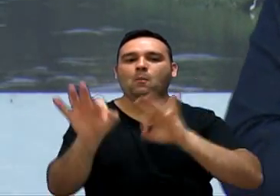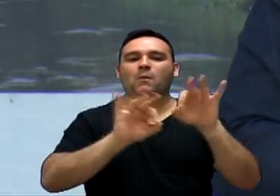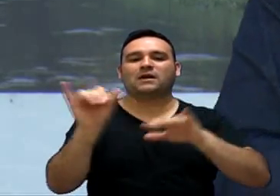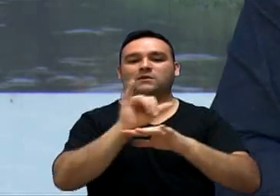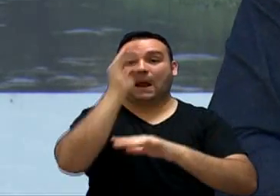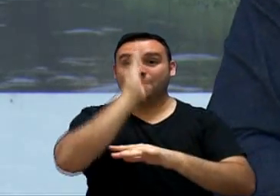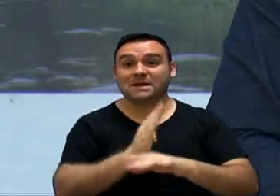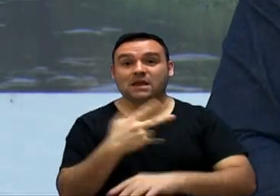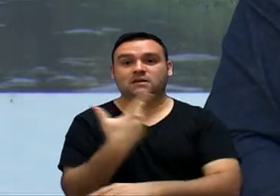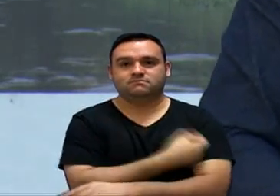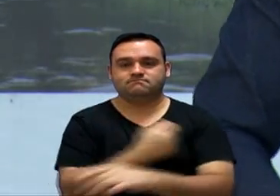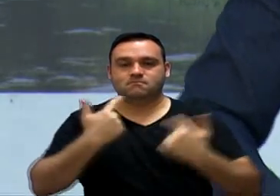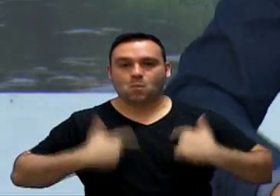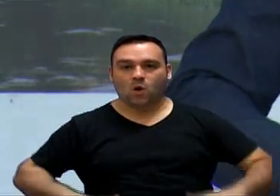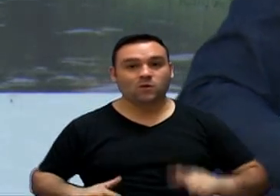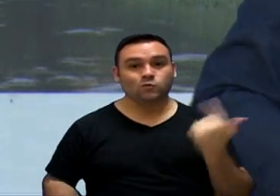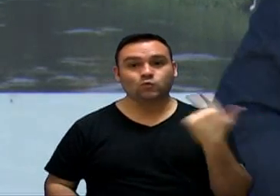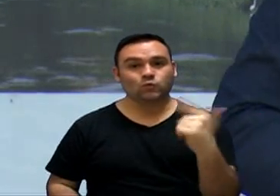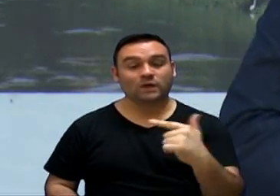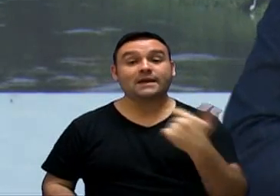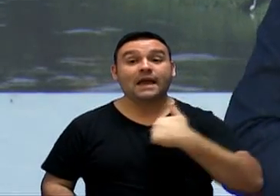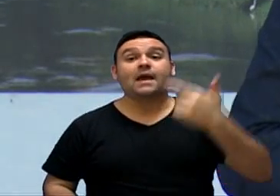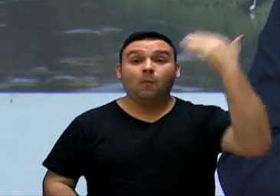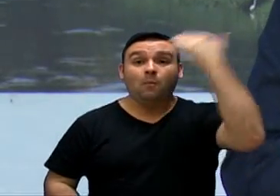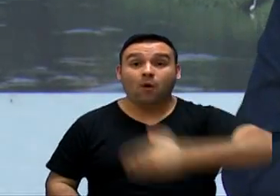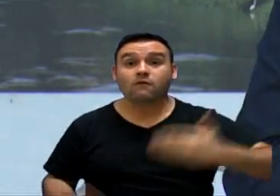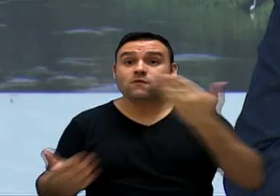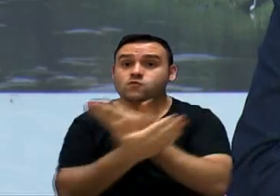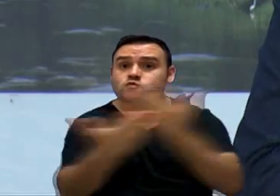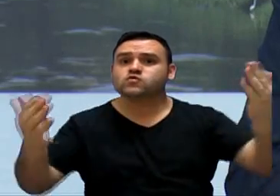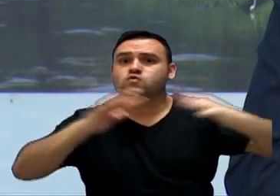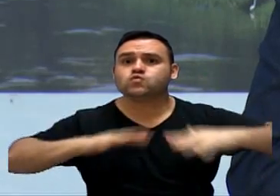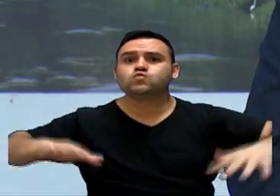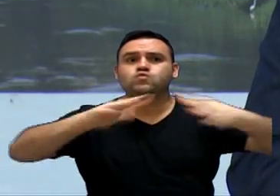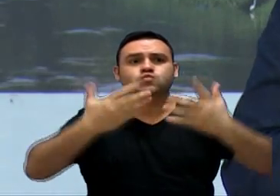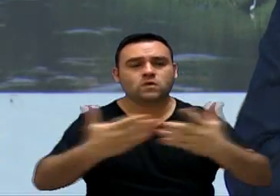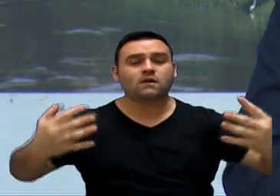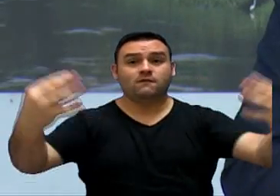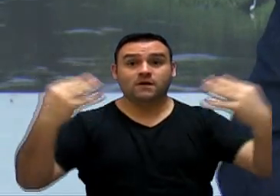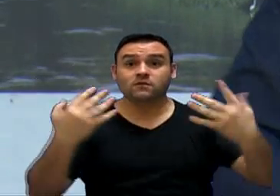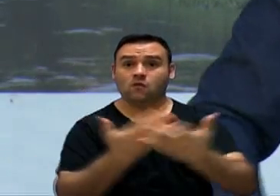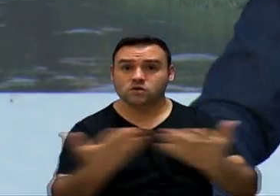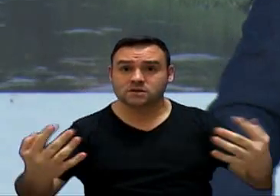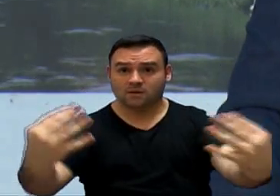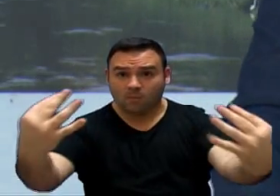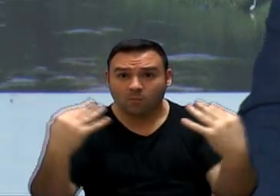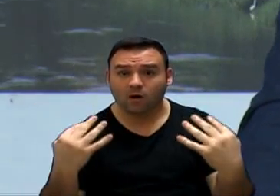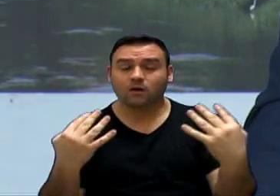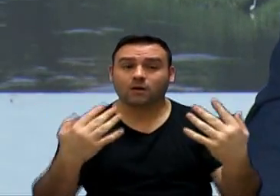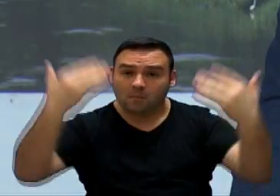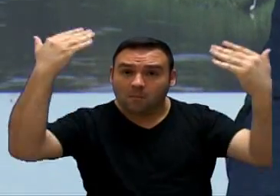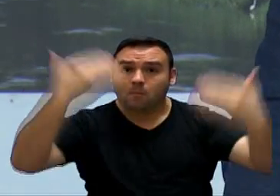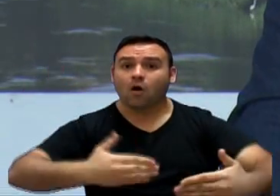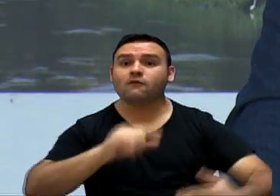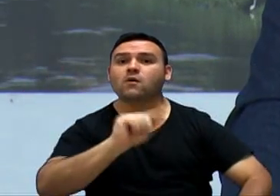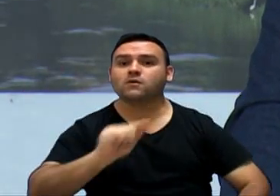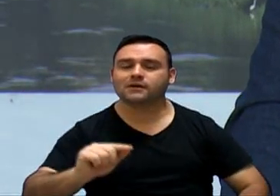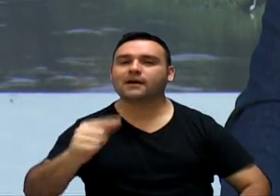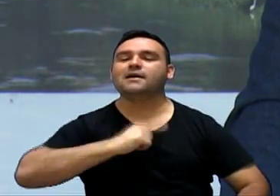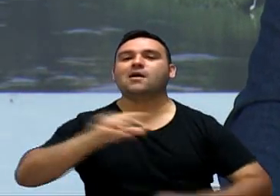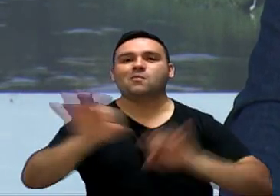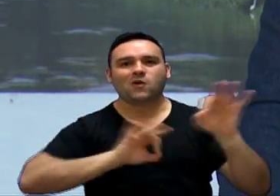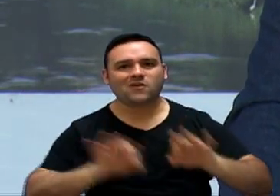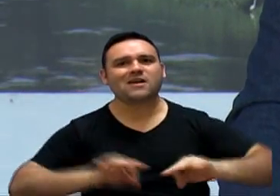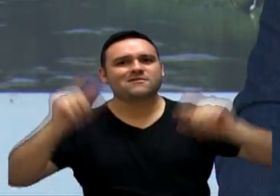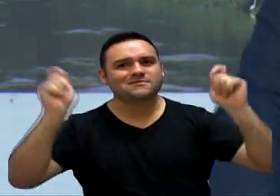Nacional de Imunização. Eu estou provando para vocês, nobres senhores, estou provando para vocês que o projeto é